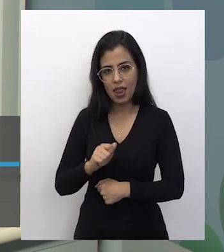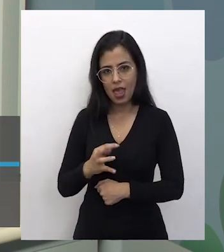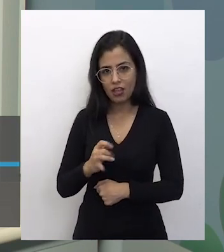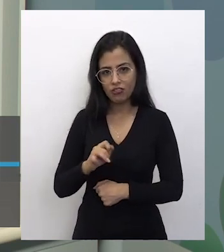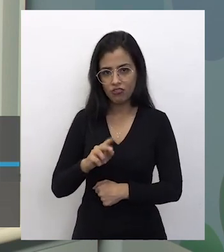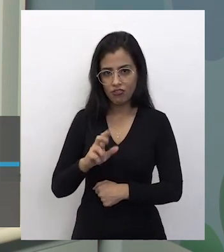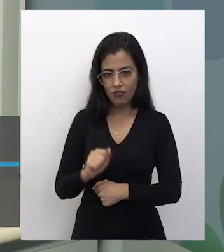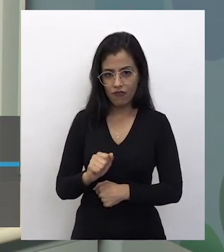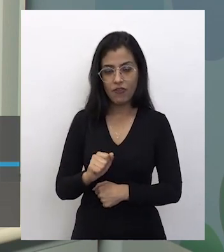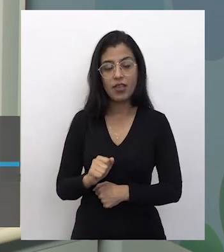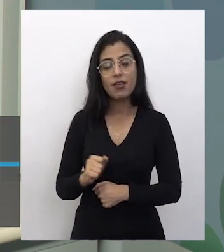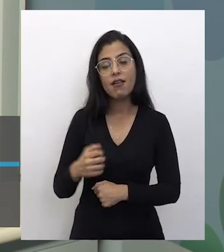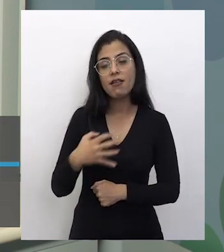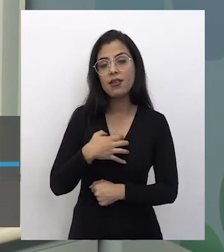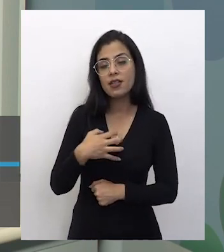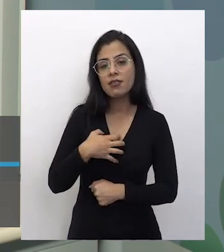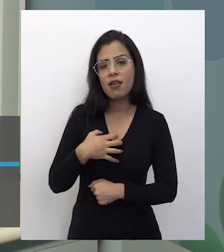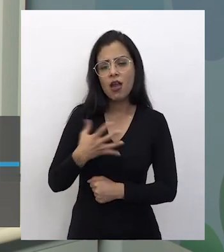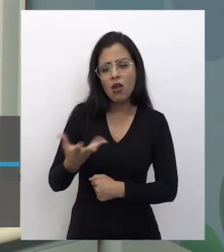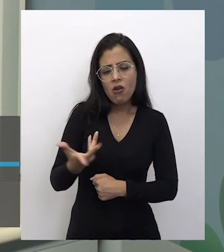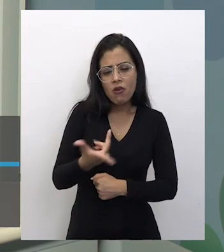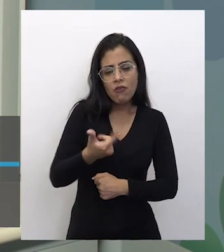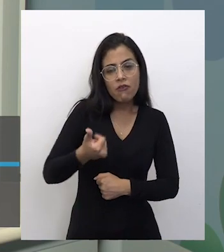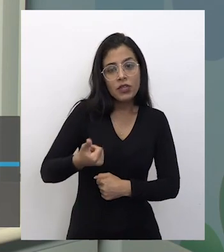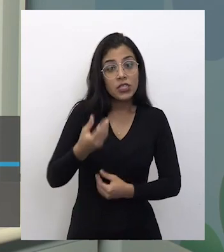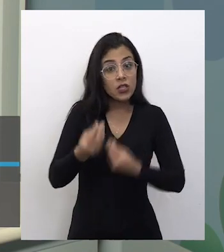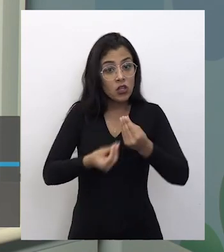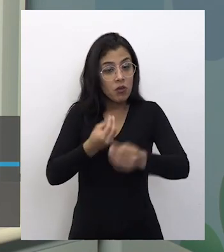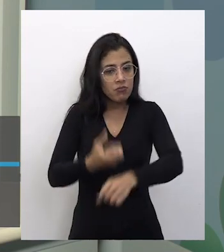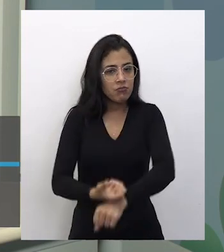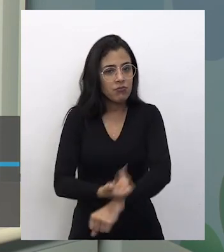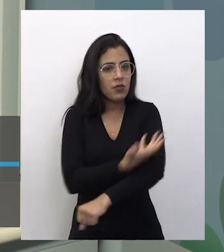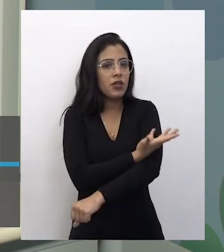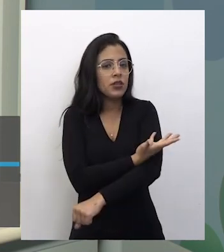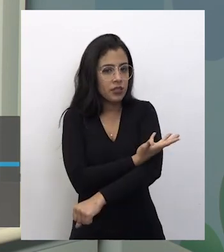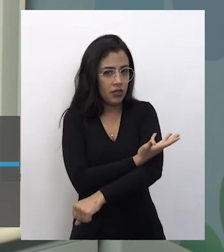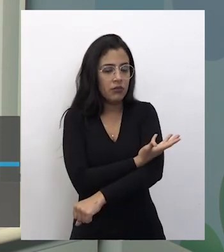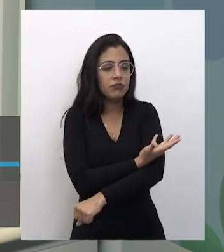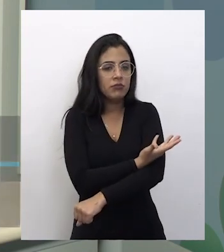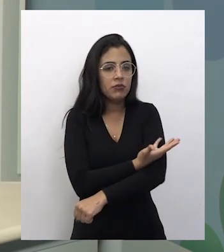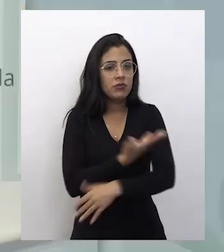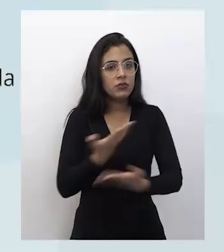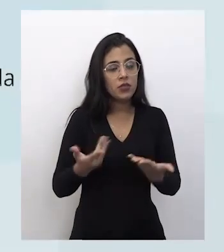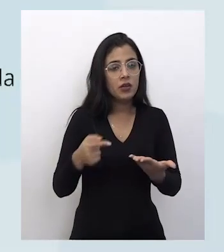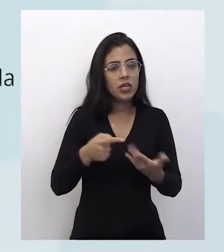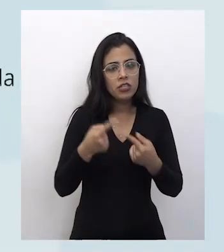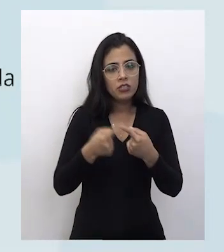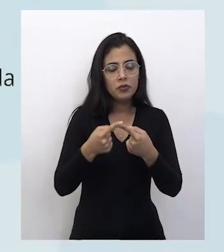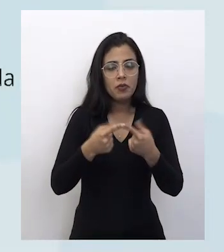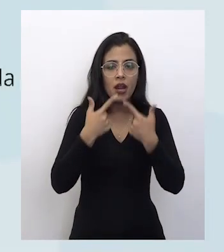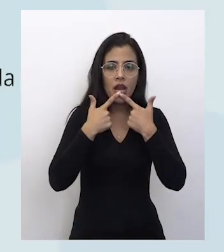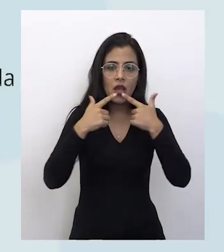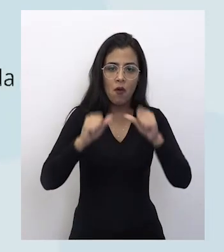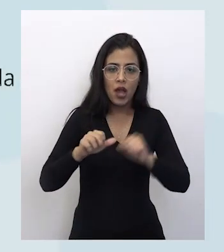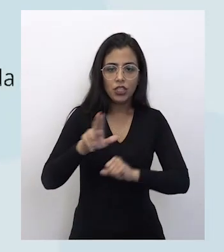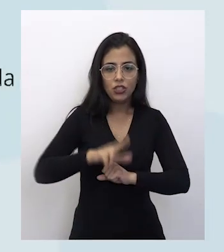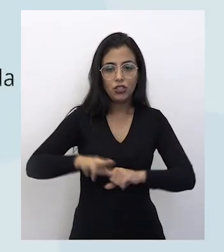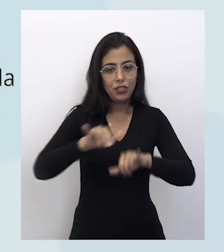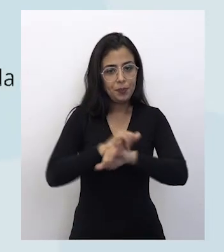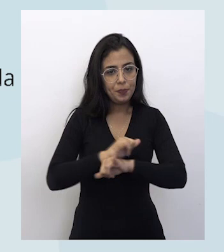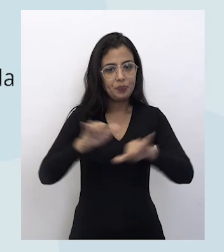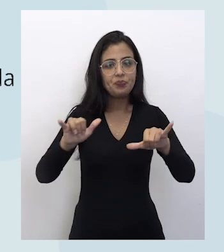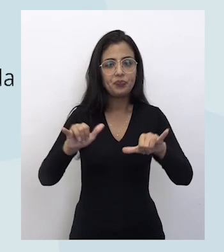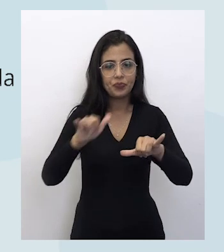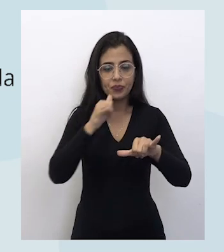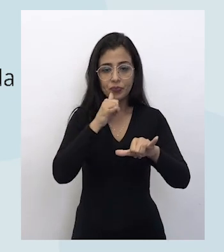no sentido de buscar convencer também pelas emoções. Então, normalmente, esse tipo de linguagem ela é utilizada nesses textos publicitários.